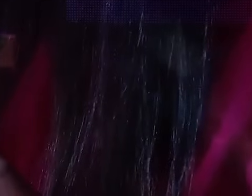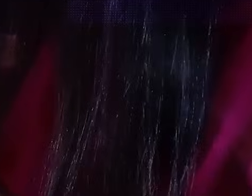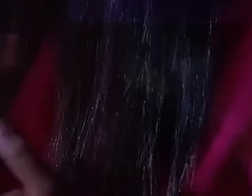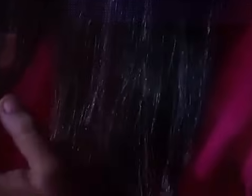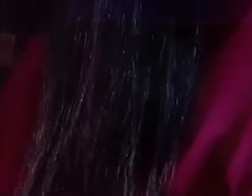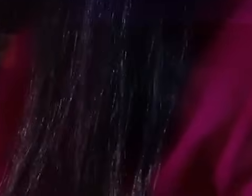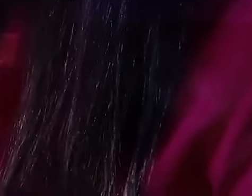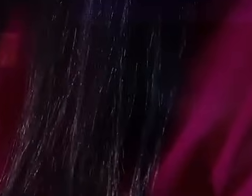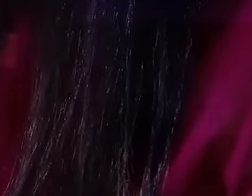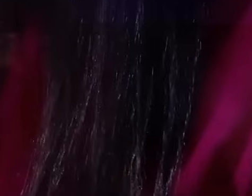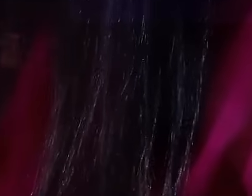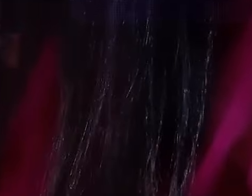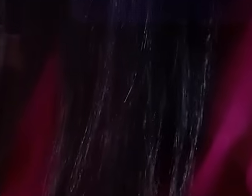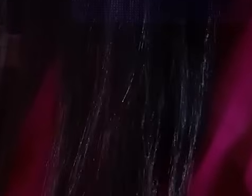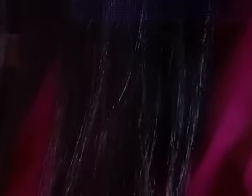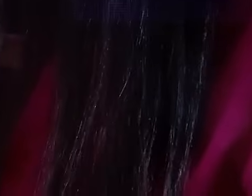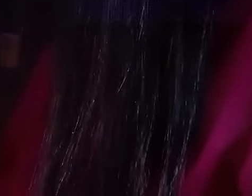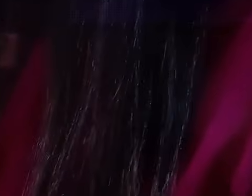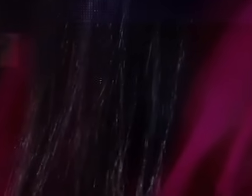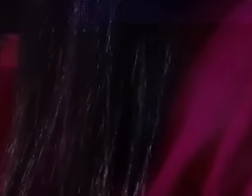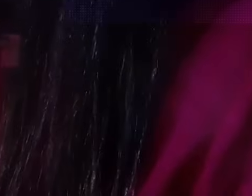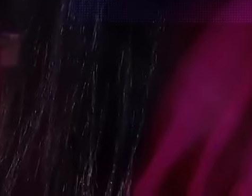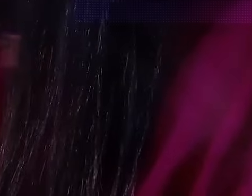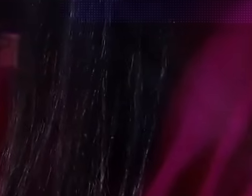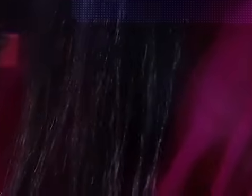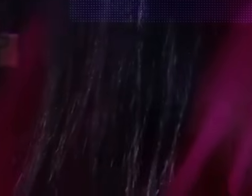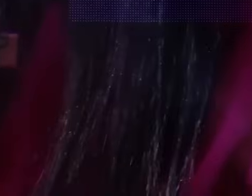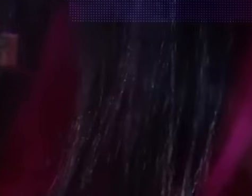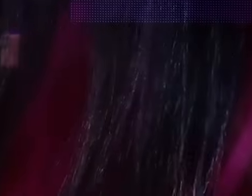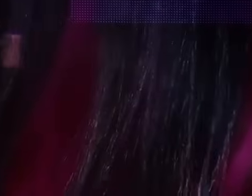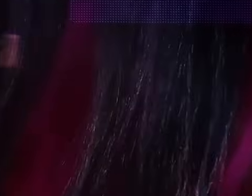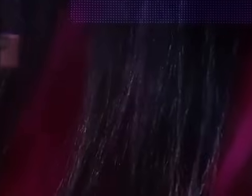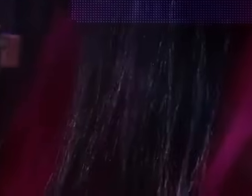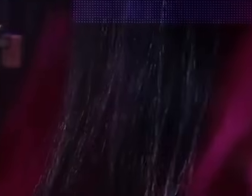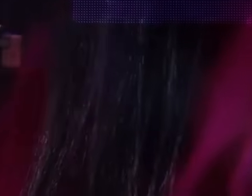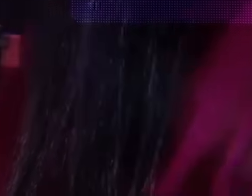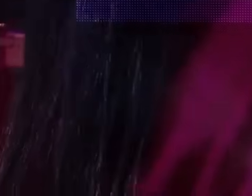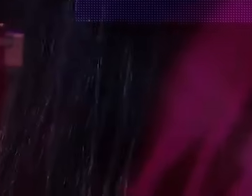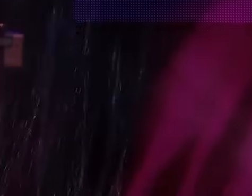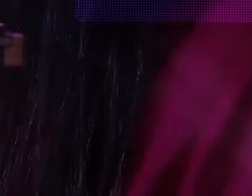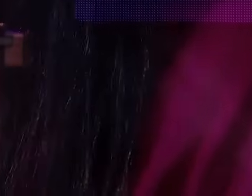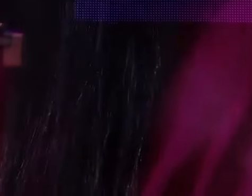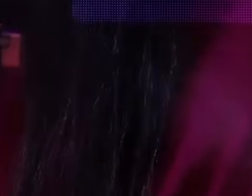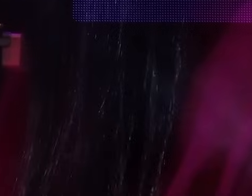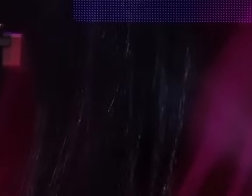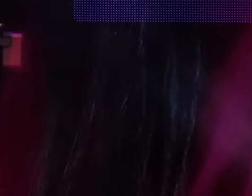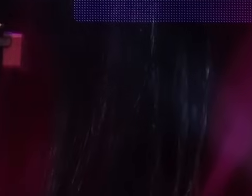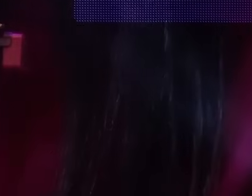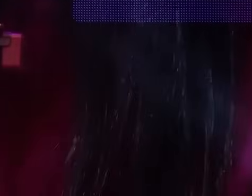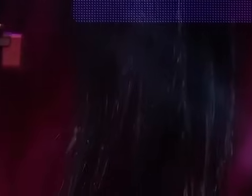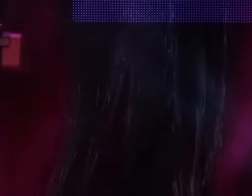Abigail na vida de outras pessoas. Que a gente seja um Abigail para um Davi. Que a gente seja uma palavra de conselho para alguém